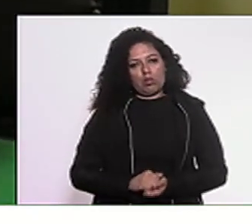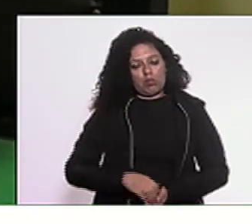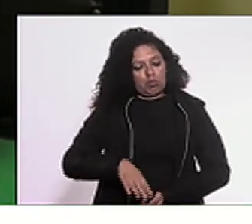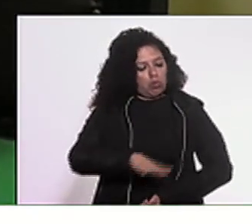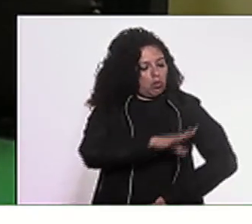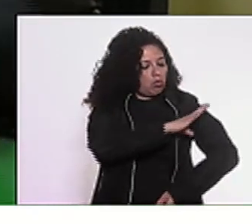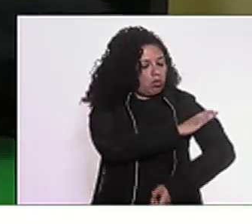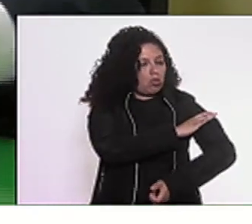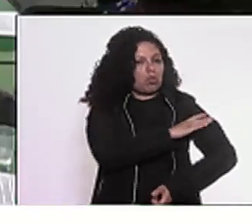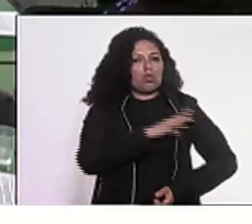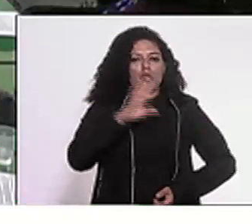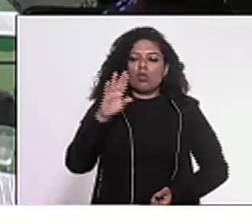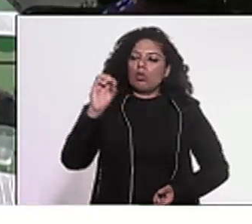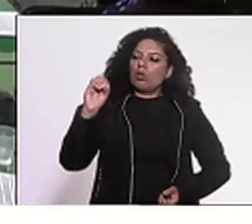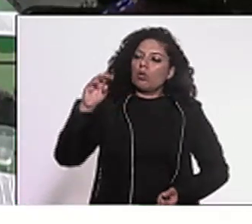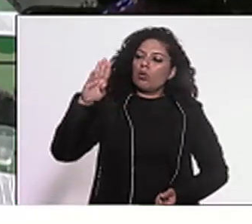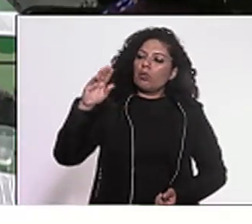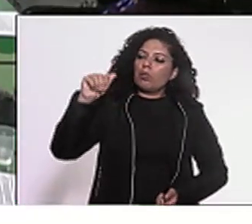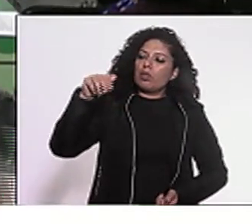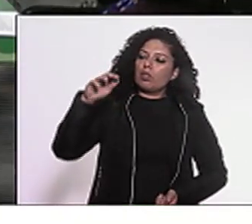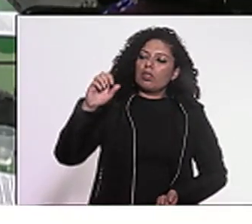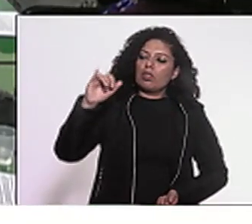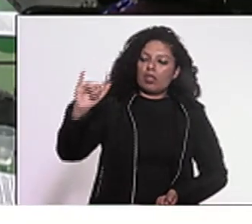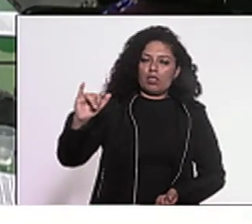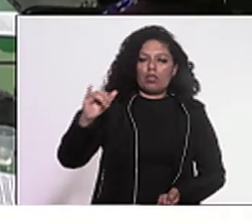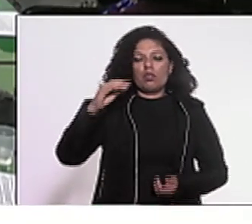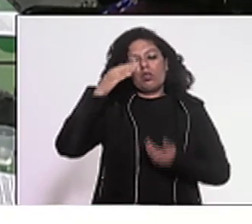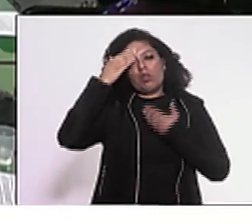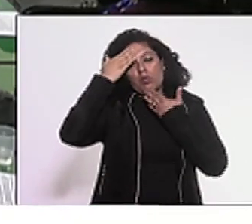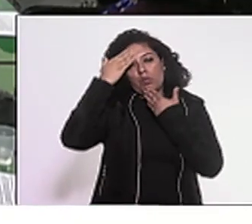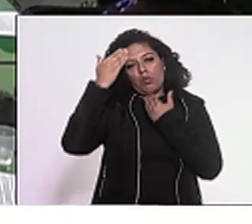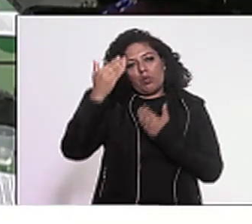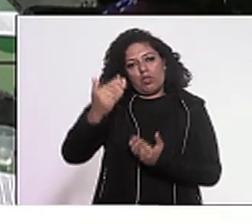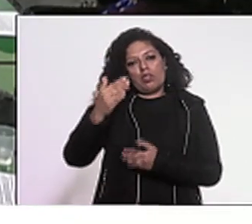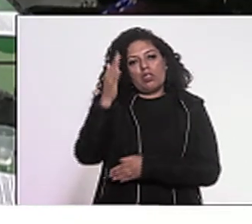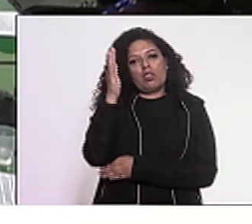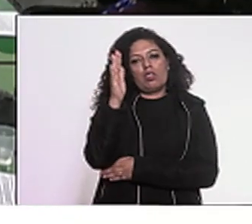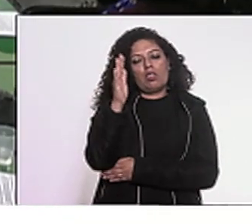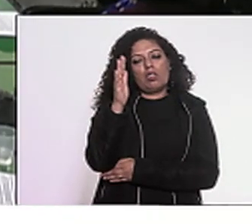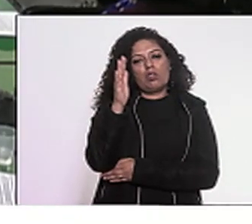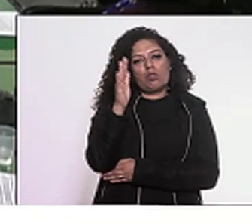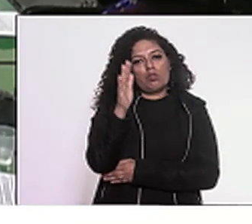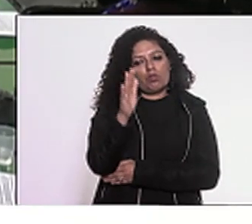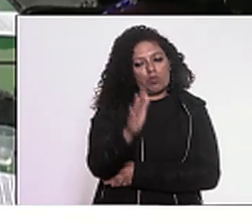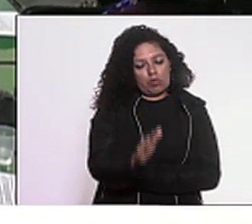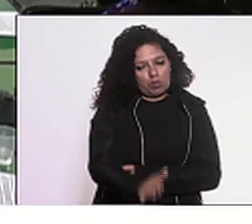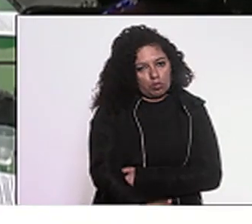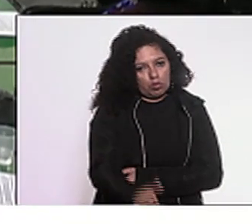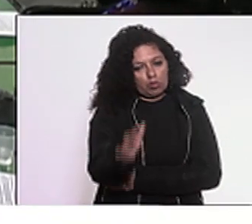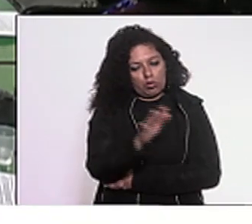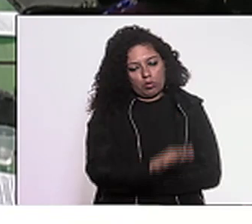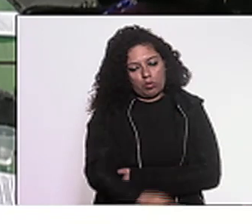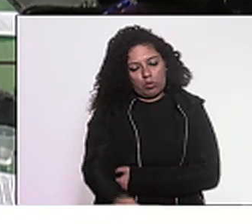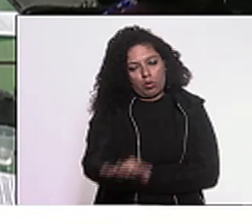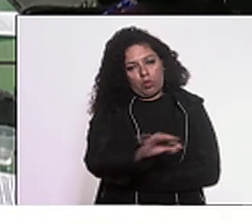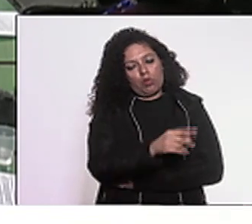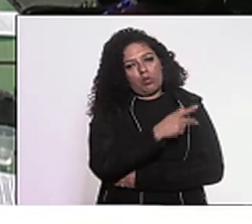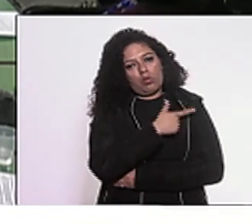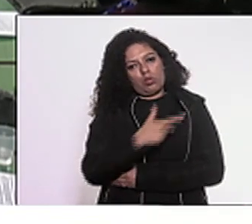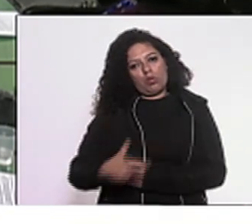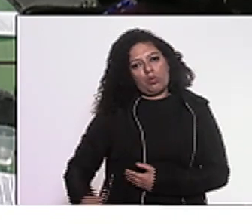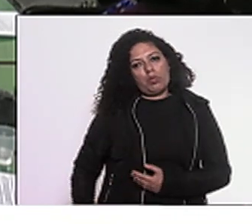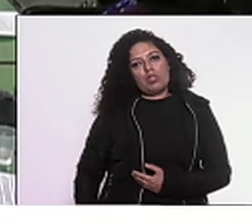Robadey. Sim, com certeza. Boa tarde, deputado Bruno Dauari, boa tarde a todos.